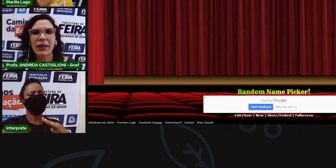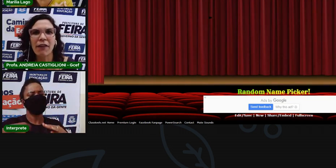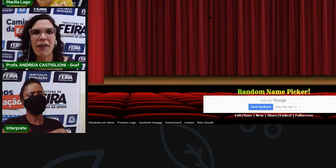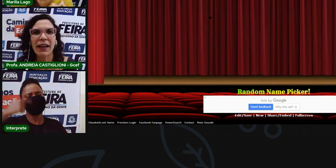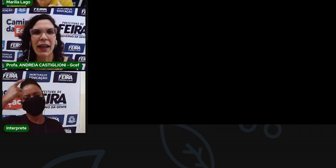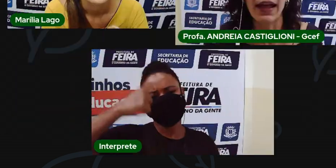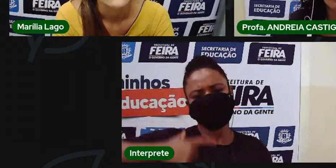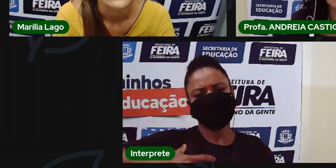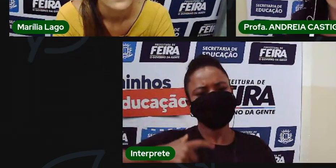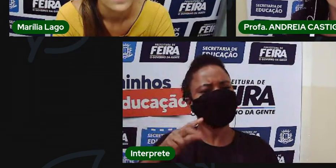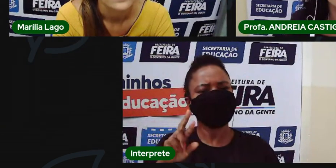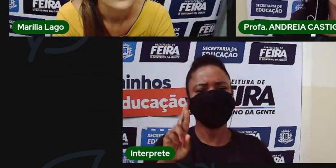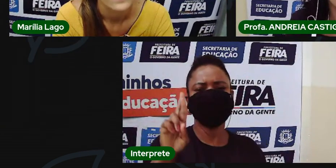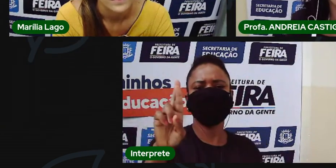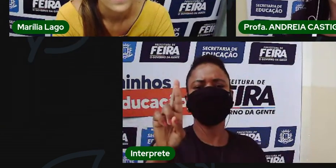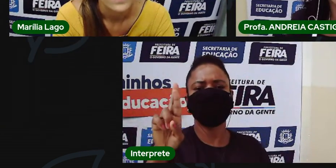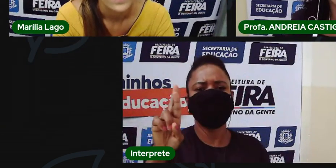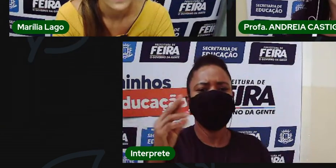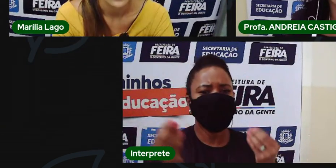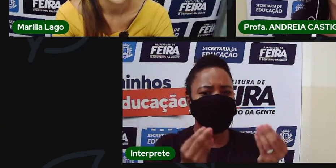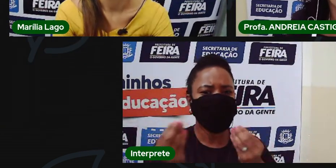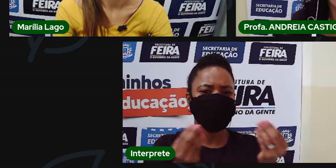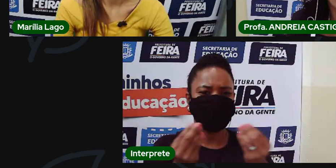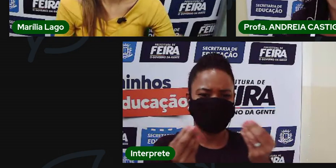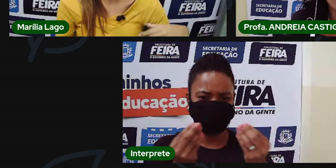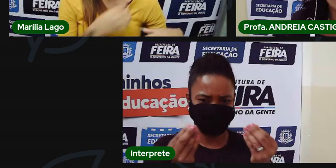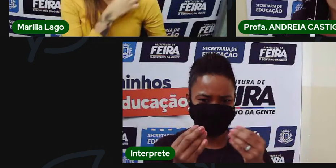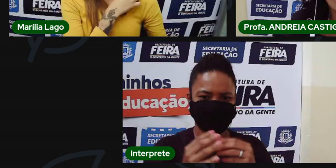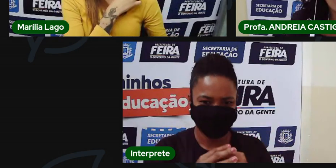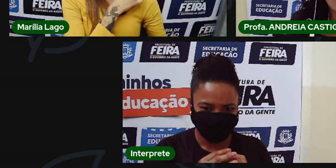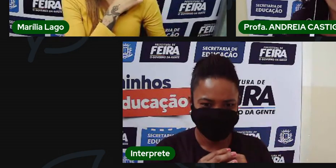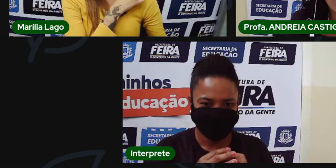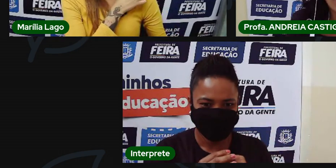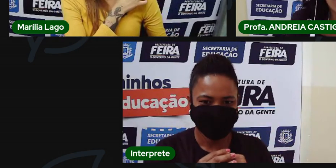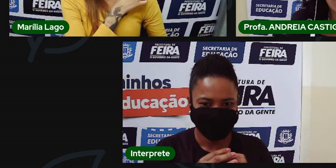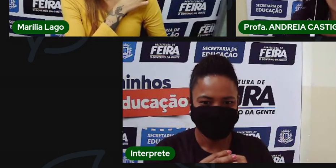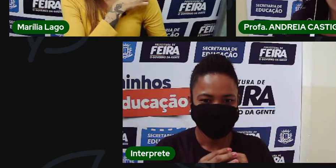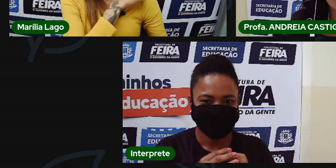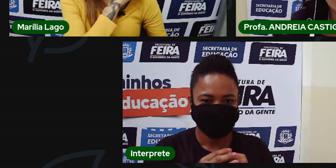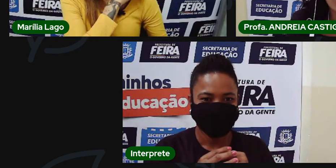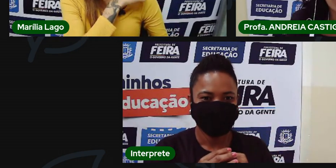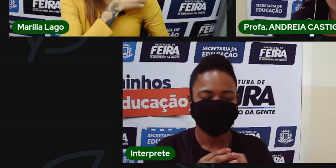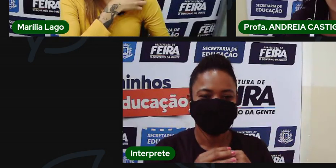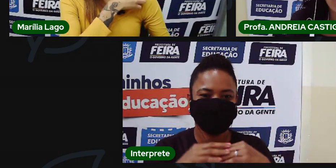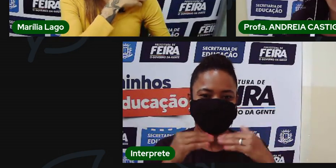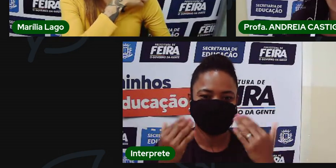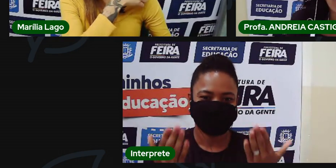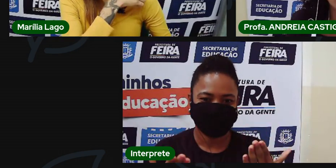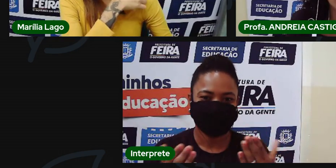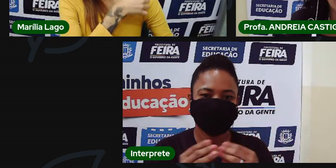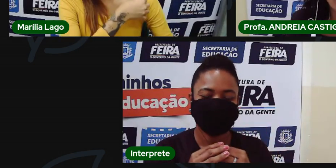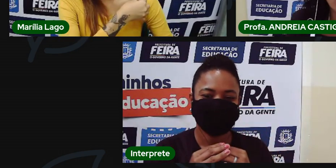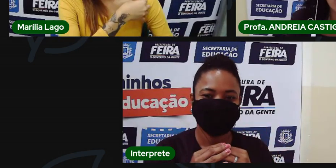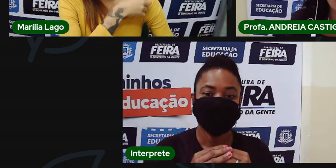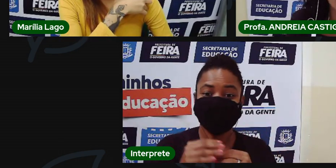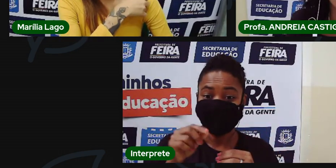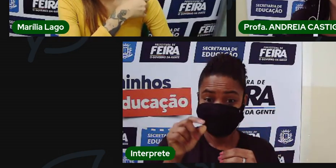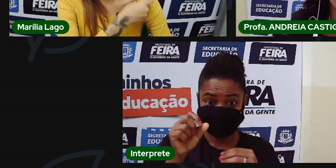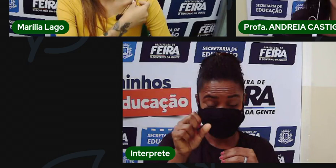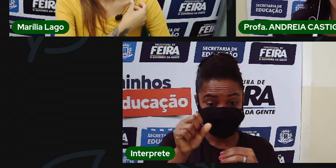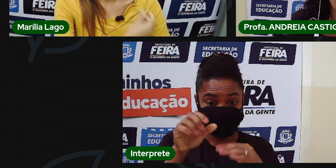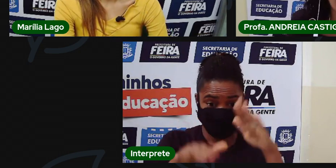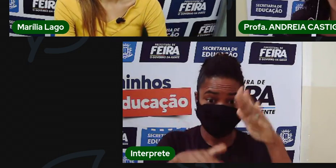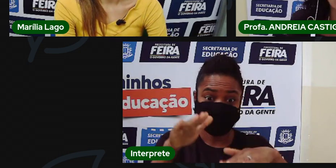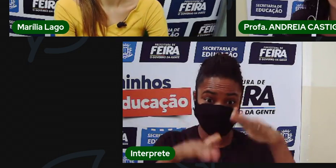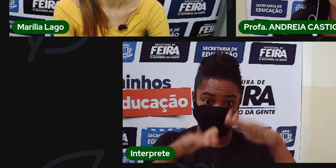você puder falar, né? A nível também para quem não tem... acesso, talvez,